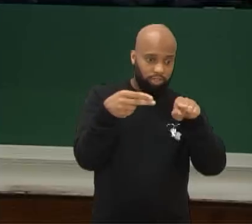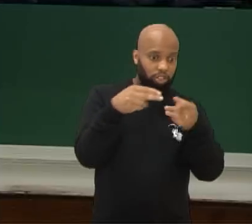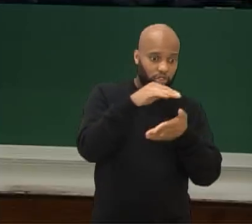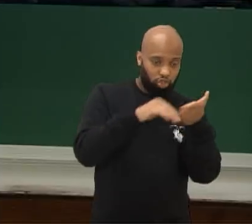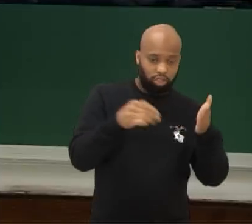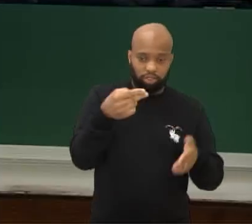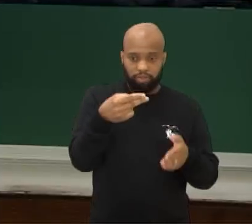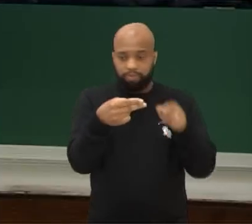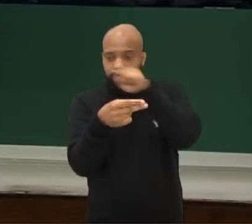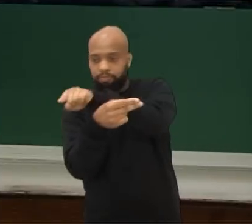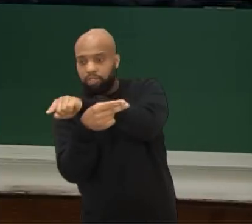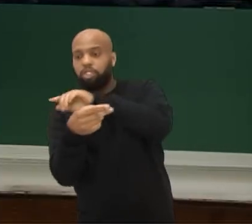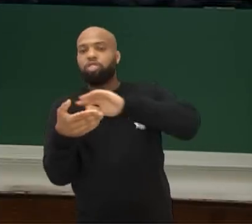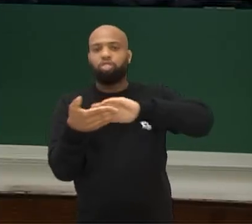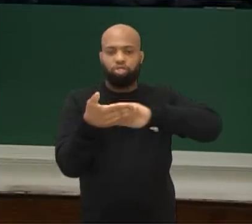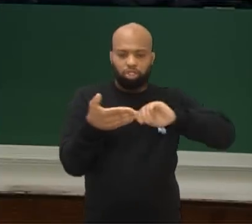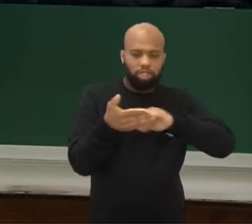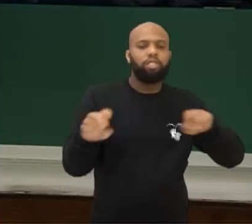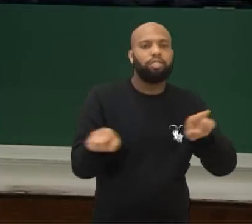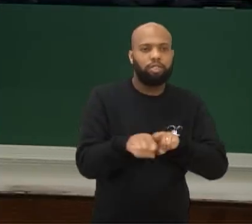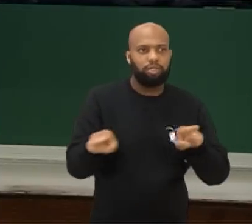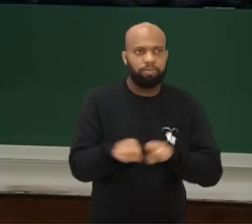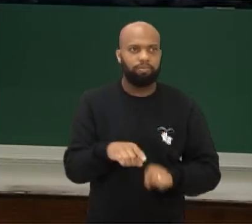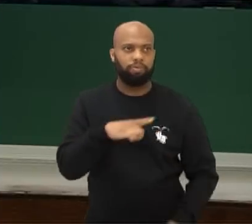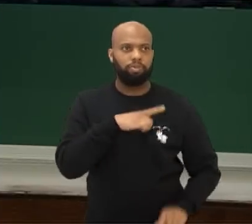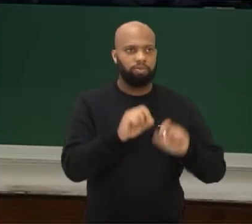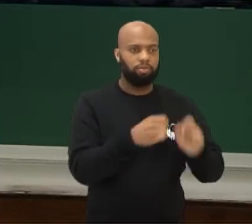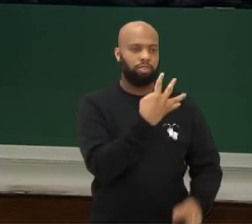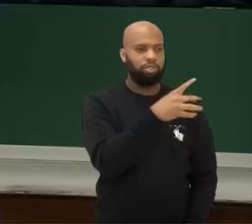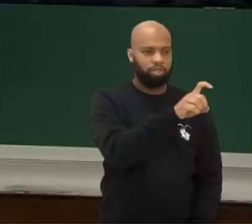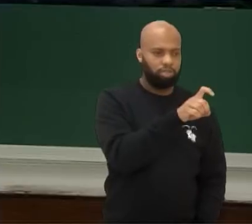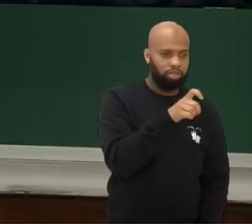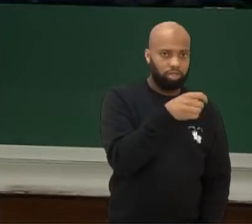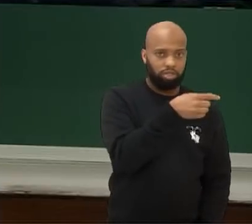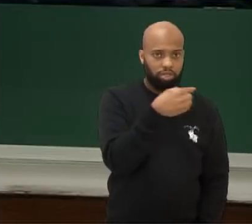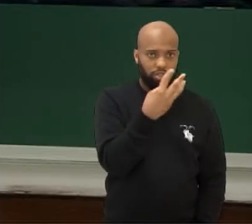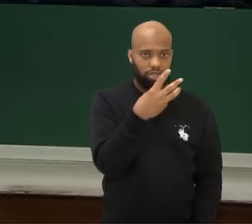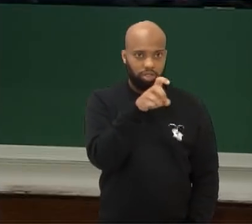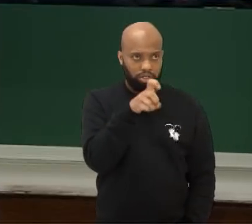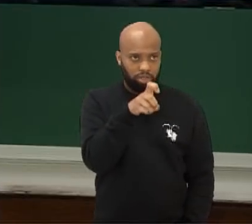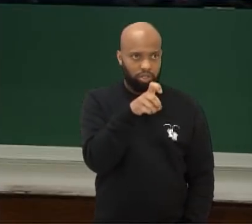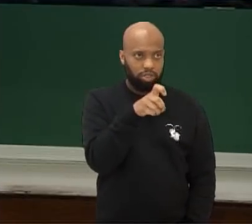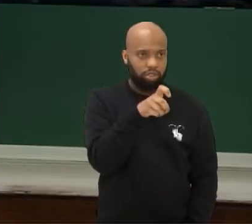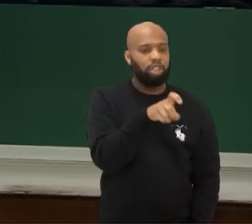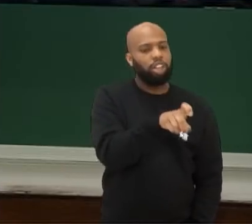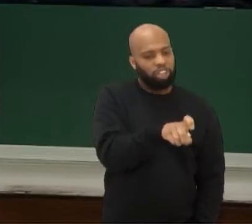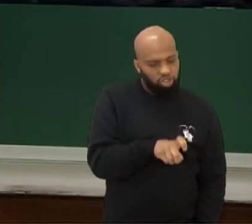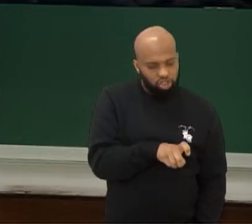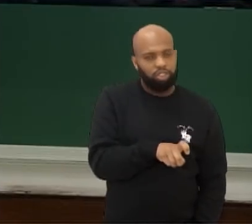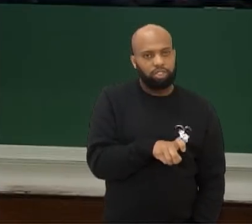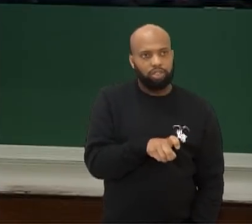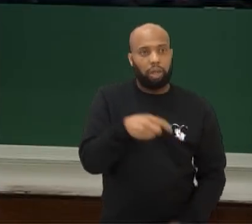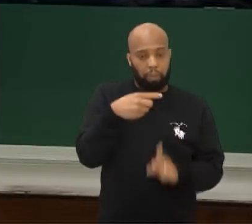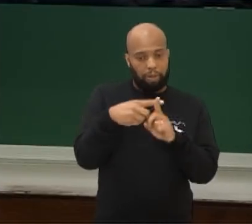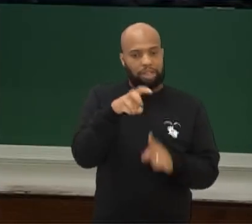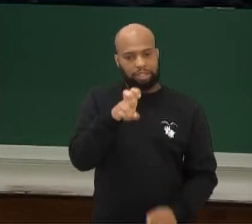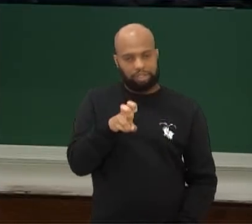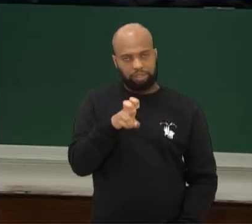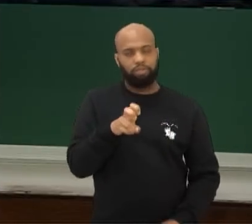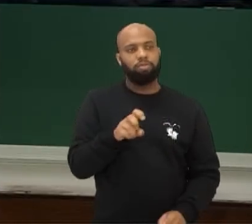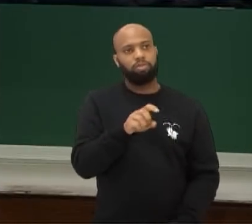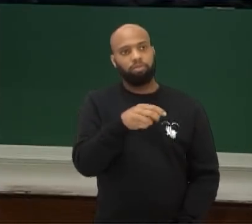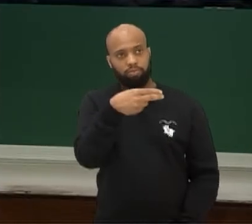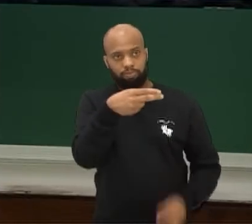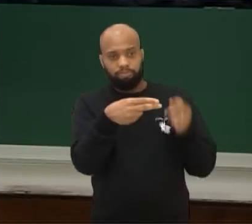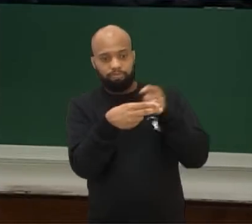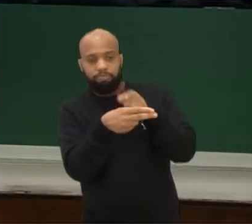igualdades, ok? Então, retirei 4x menos 3x, sobrou x mais 5 desse lado da igualdade. Do